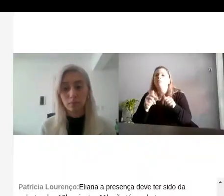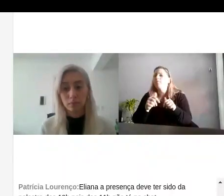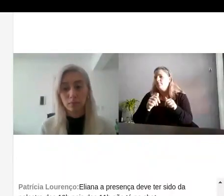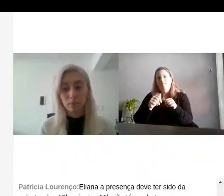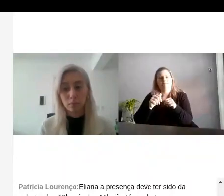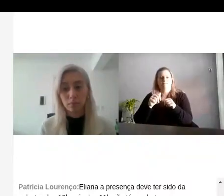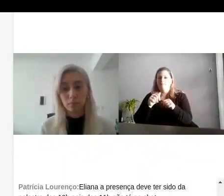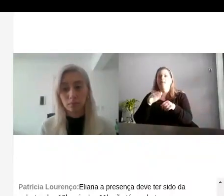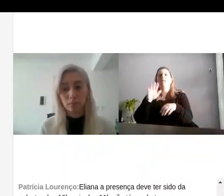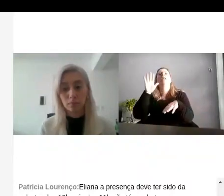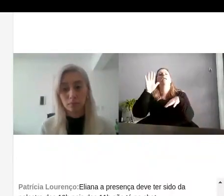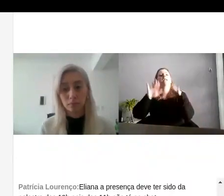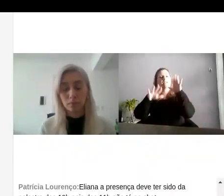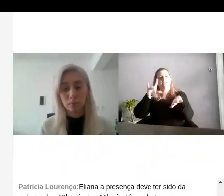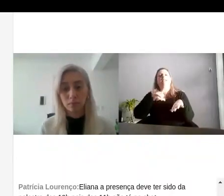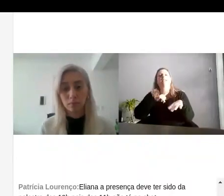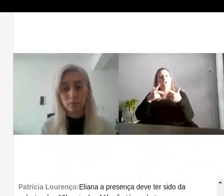que enxergam.